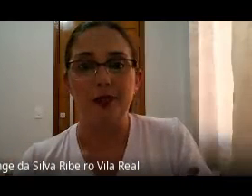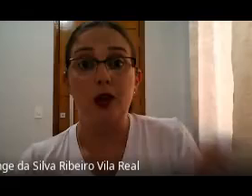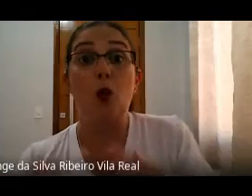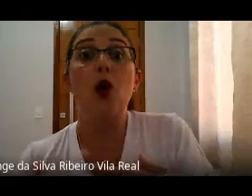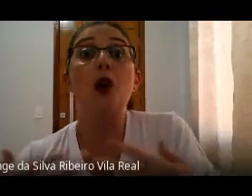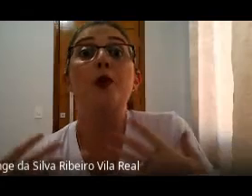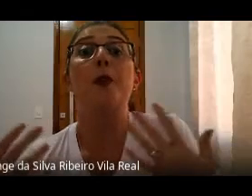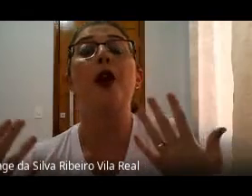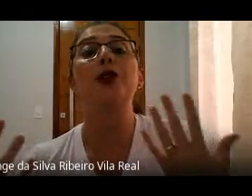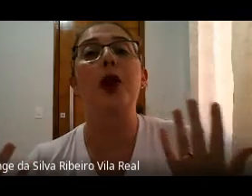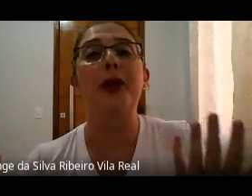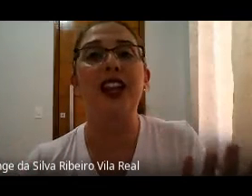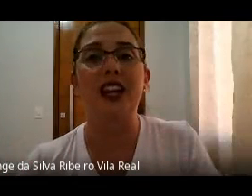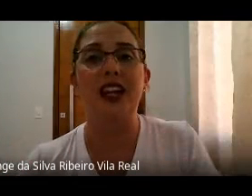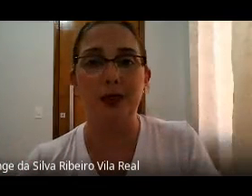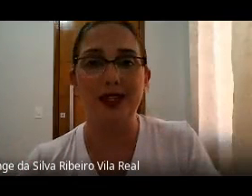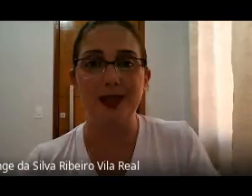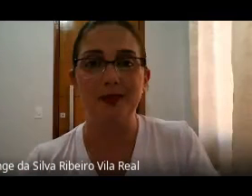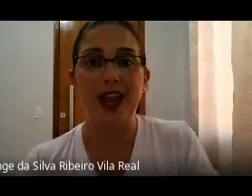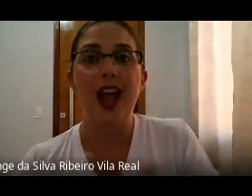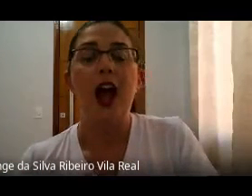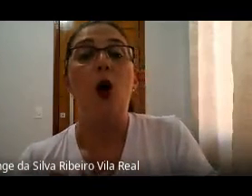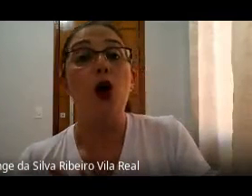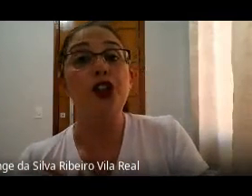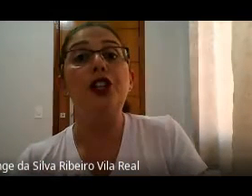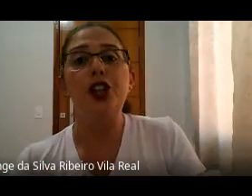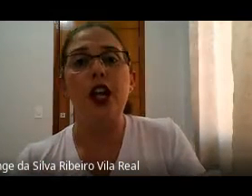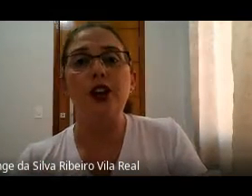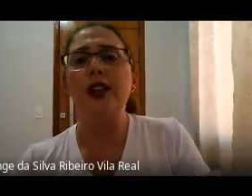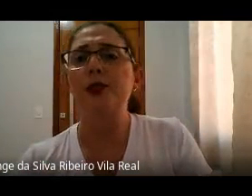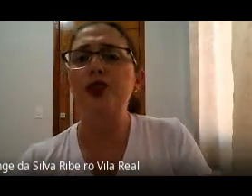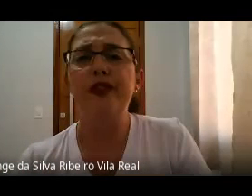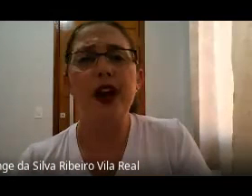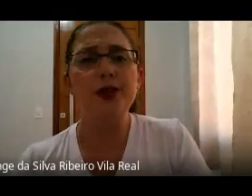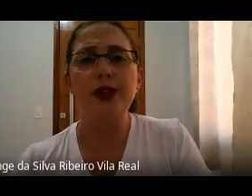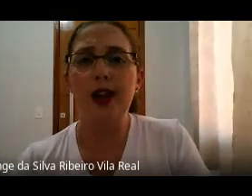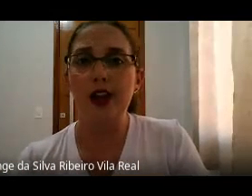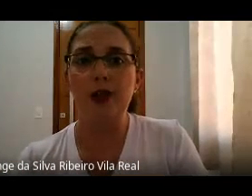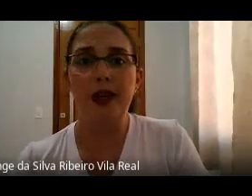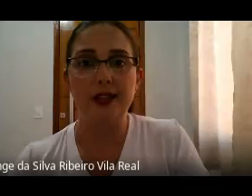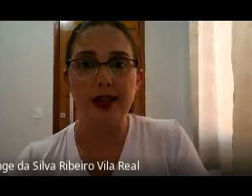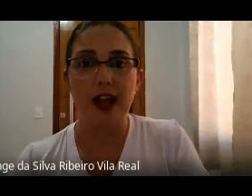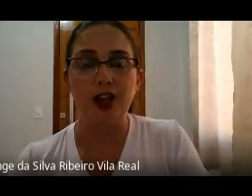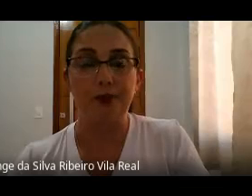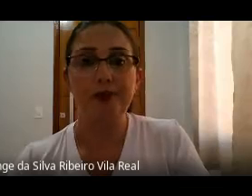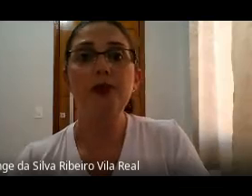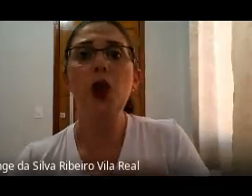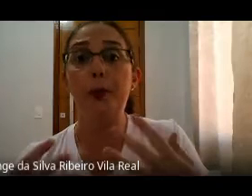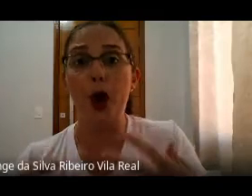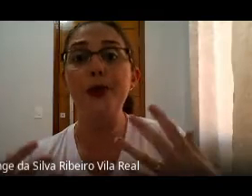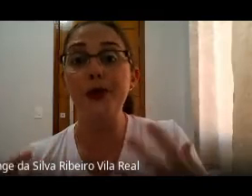Libras? Como eu posso aprender Libras? Hoje em dia, nós temos diversos canais de